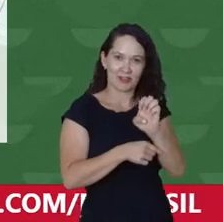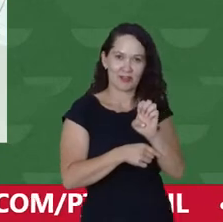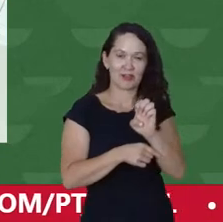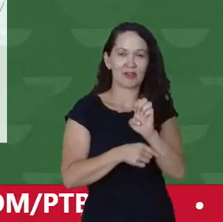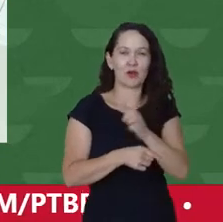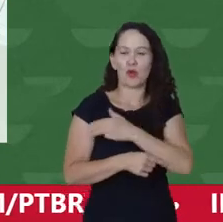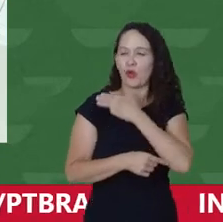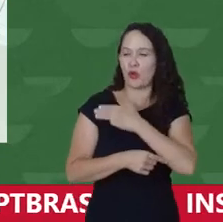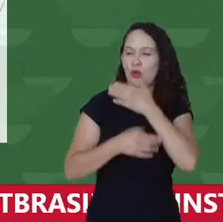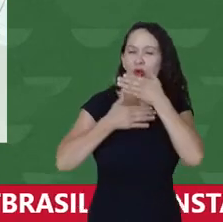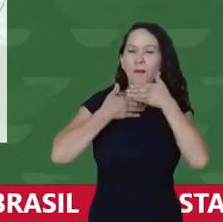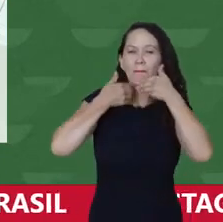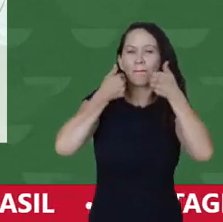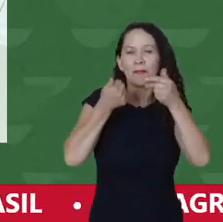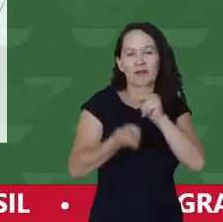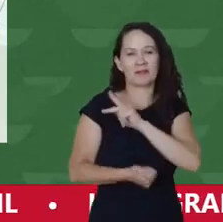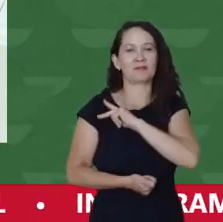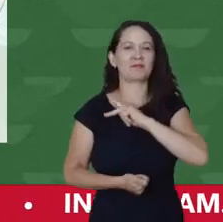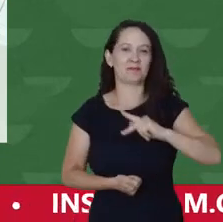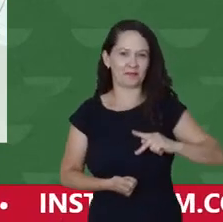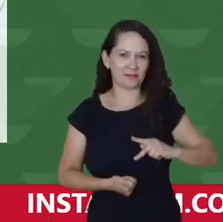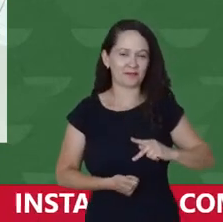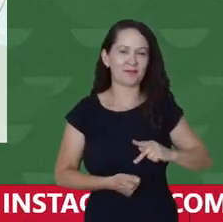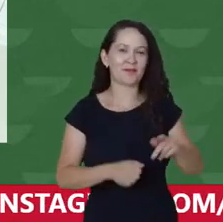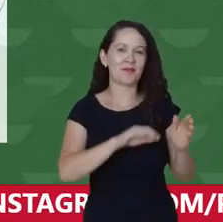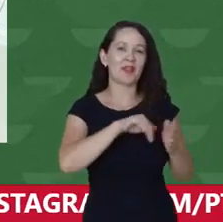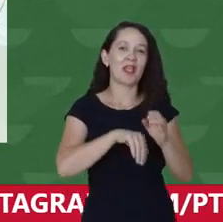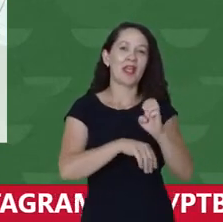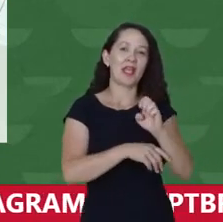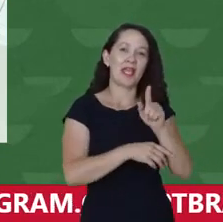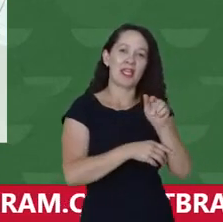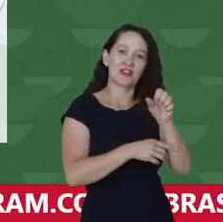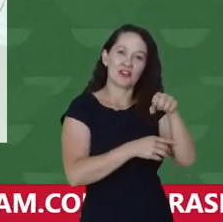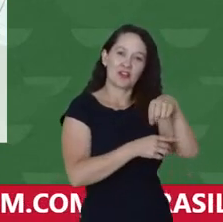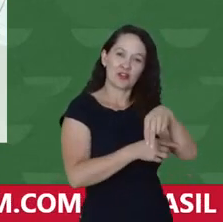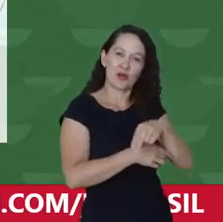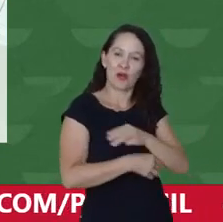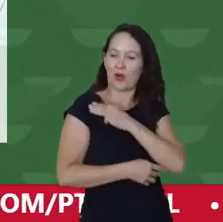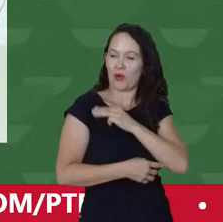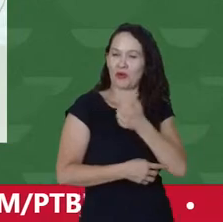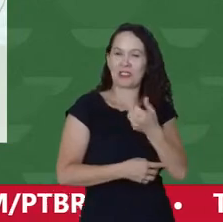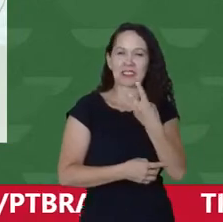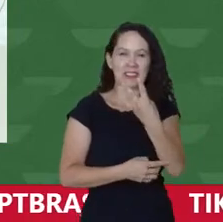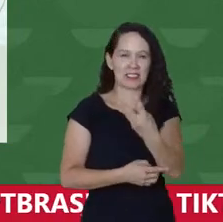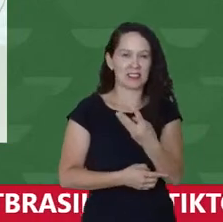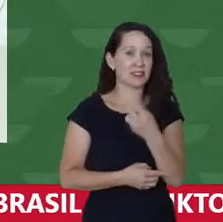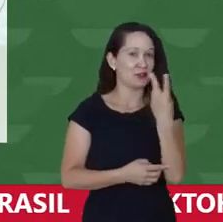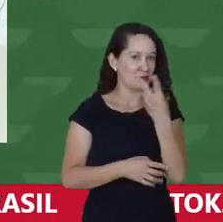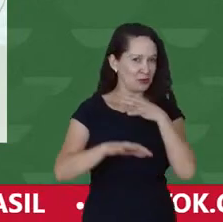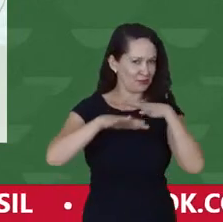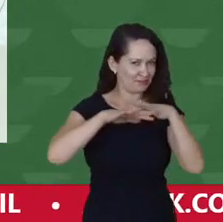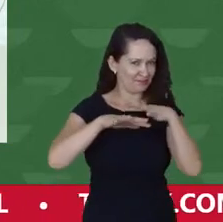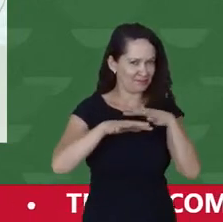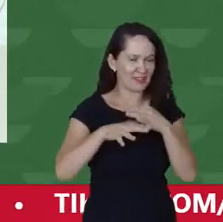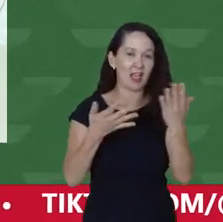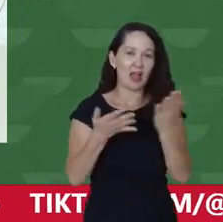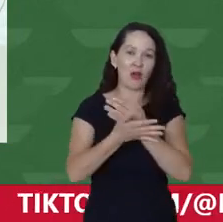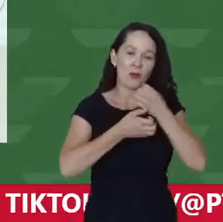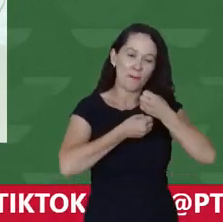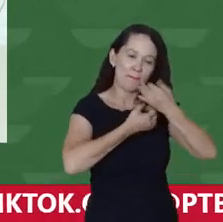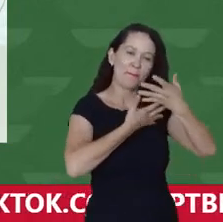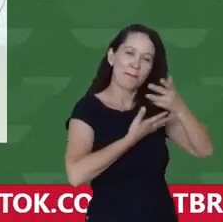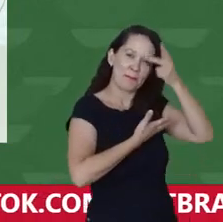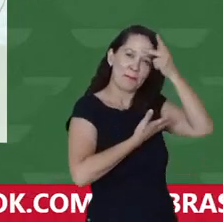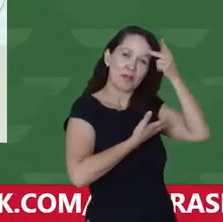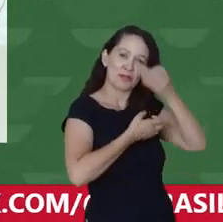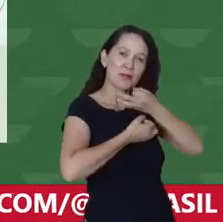Lula melhor presidente. Edson Oliveira, Lula é 13. Bom, são algumas manifestações das pessoas aqui